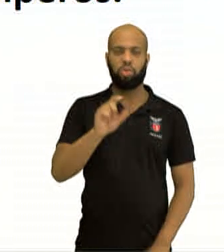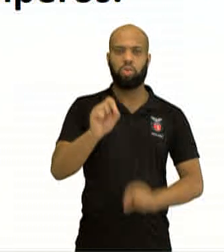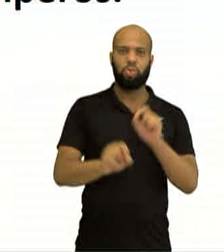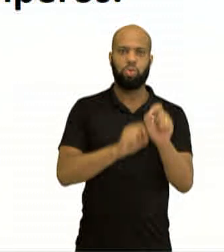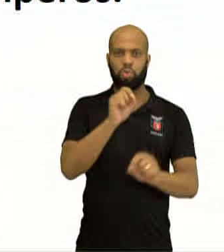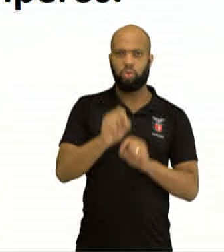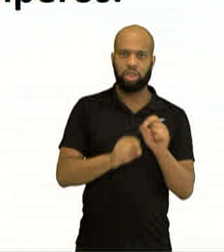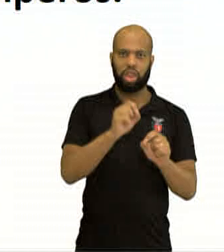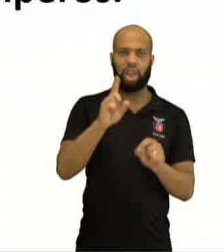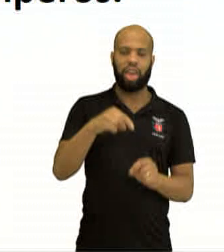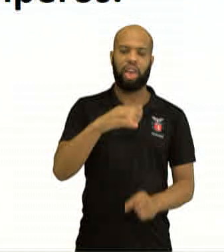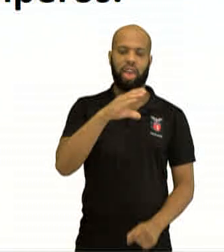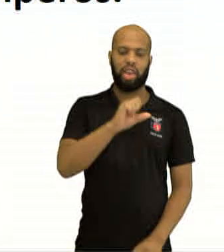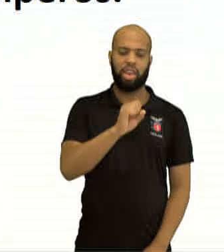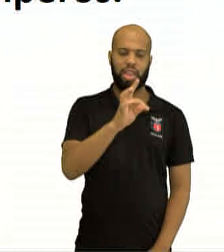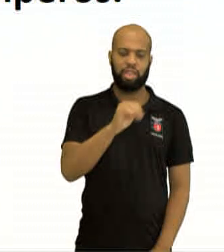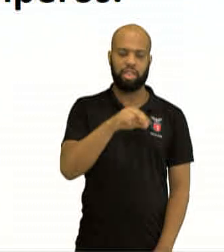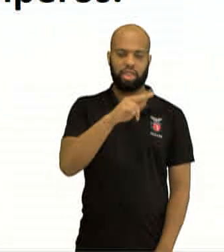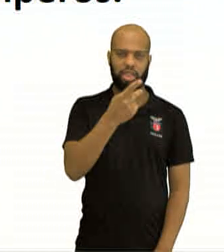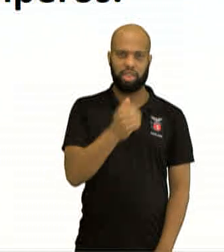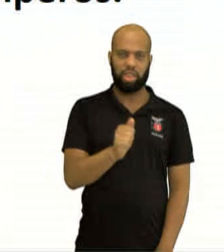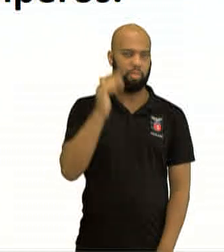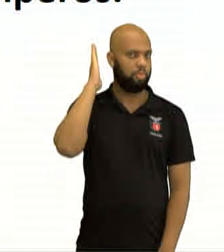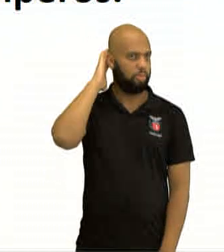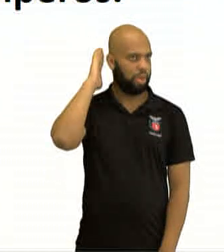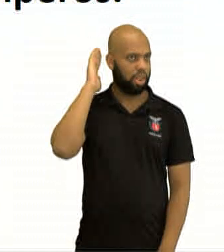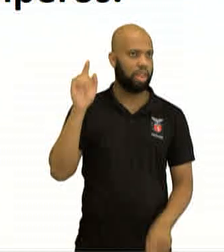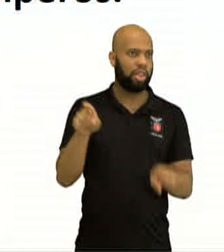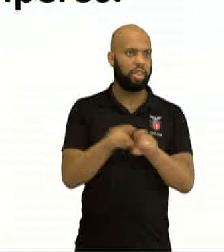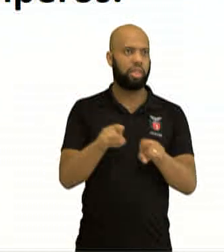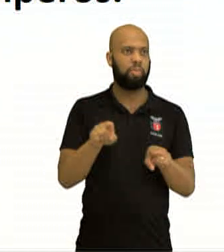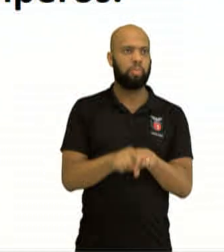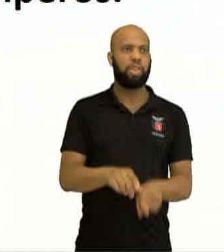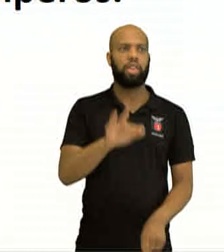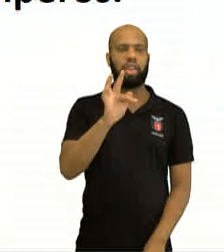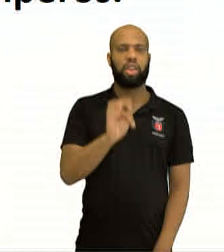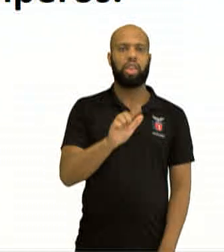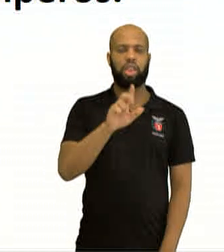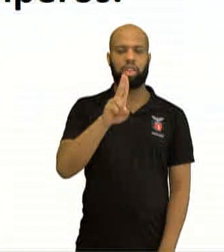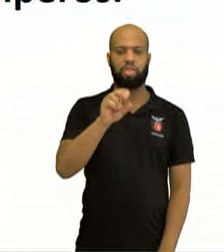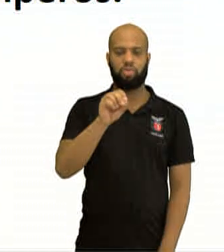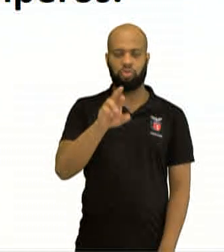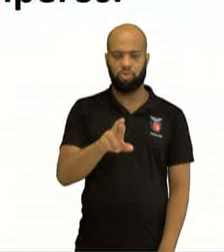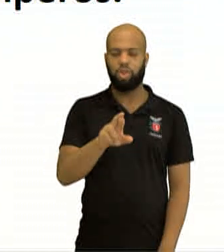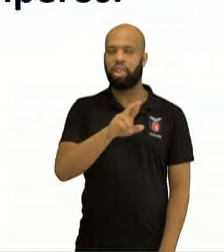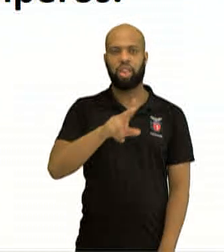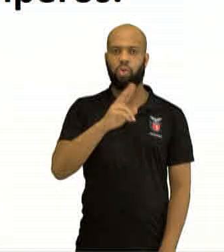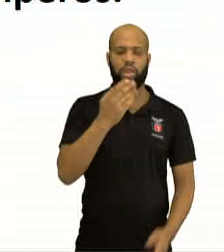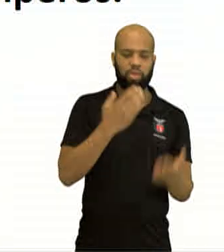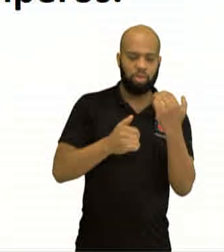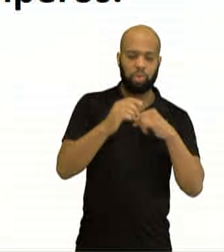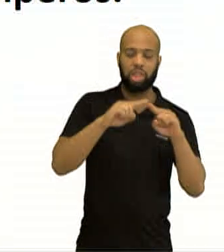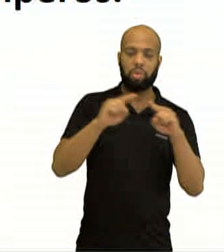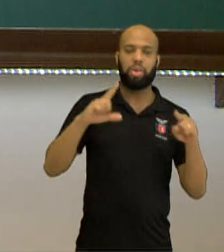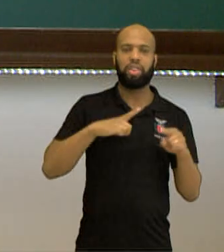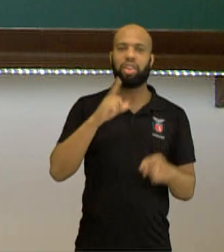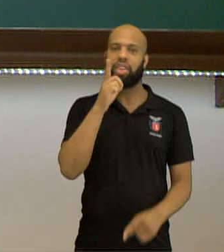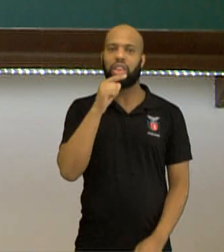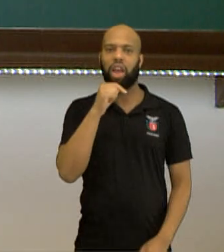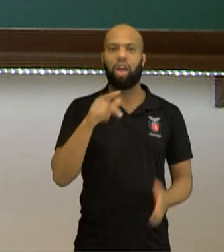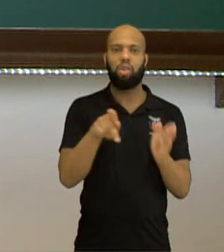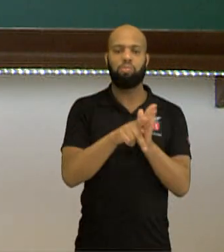no pão e, por fim, o flúor, que daí ele não vai estar exatamente nos alimentos, mas ele vai estar adicionado na água